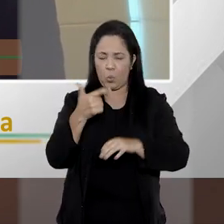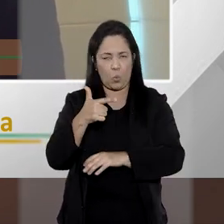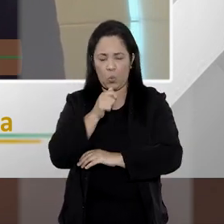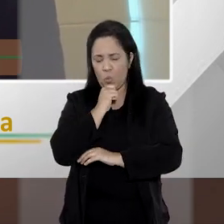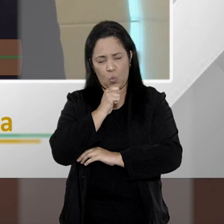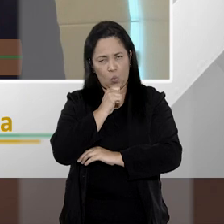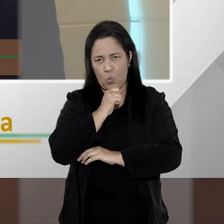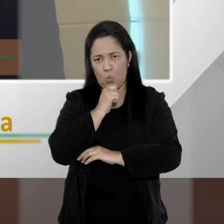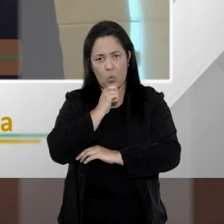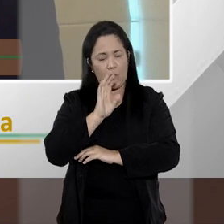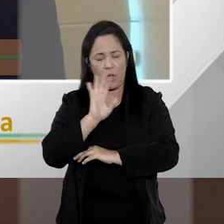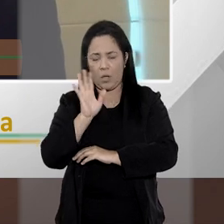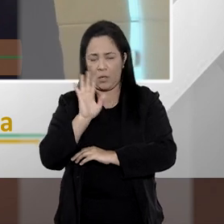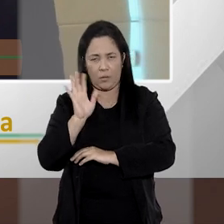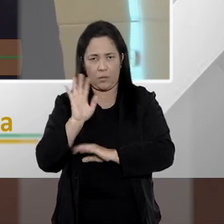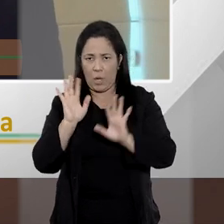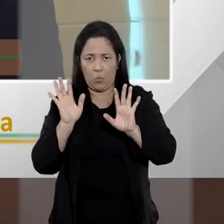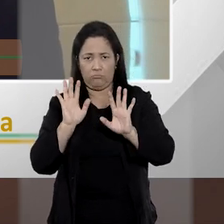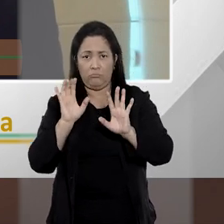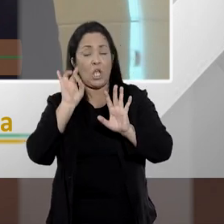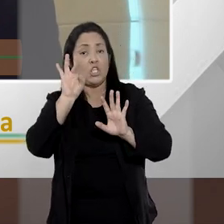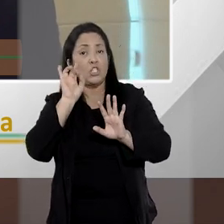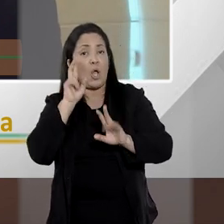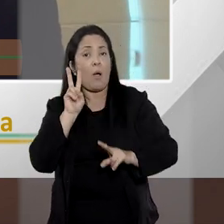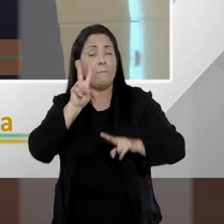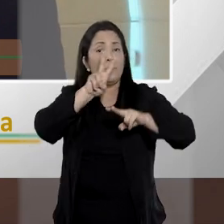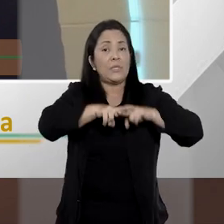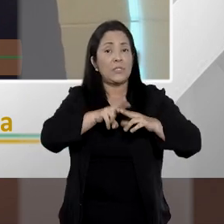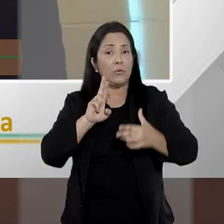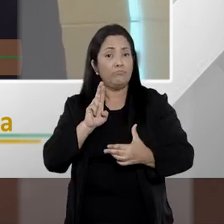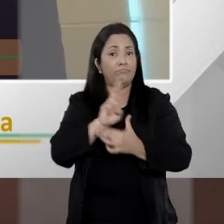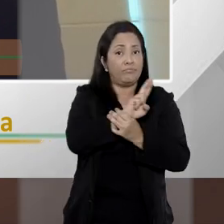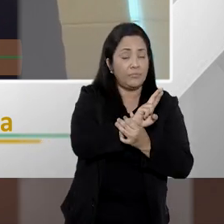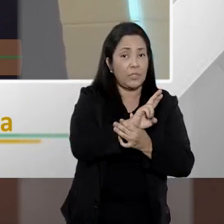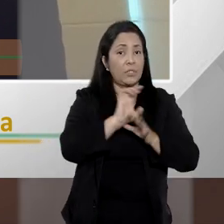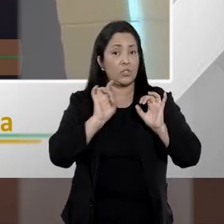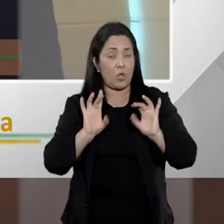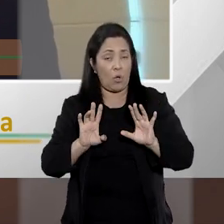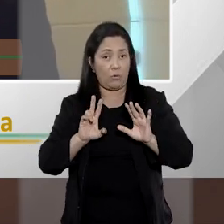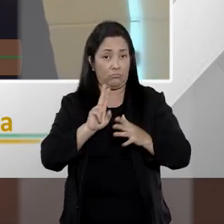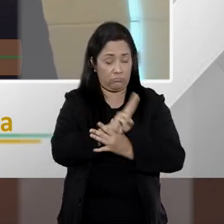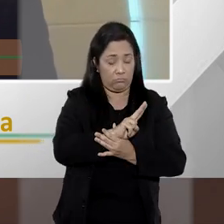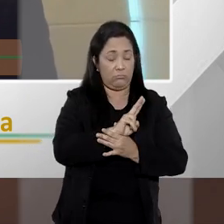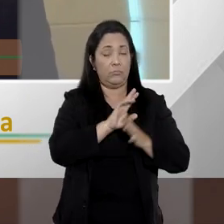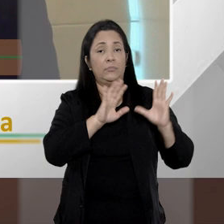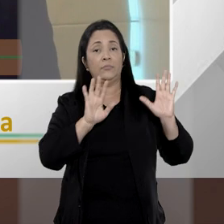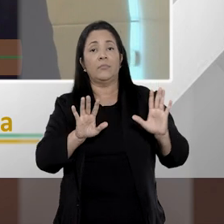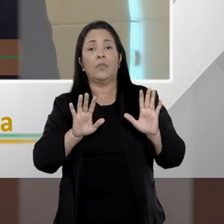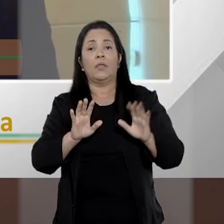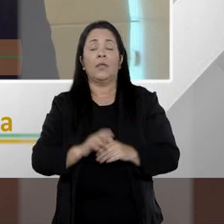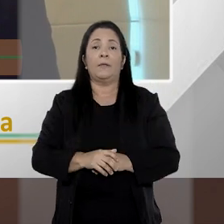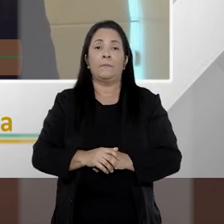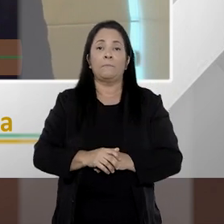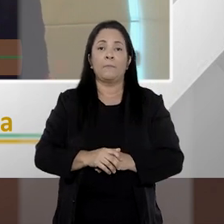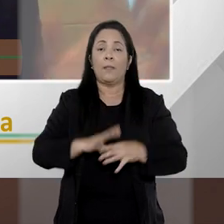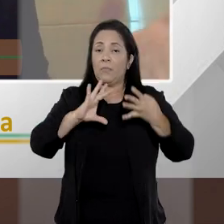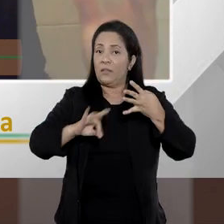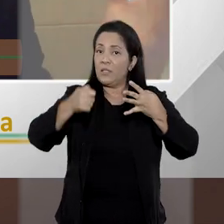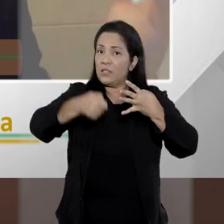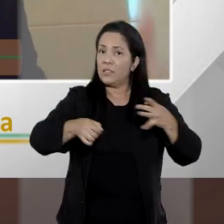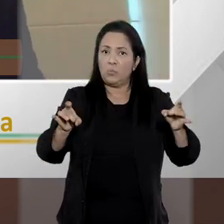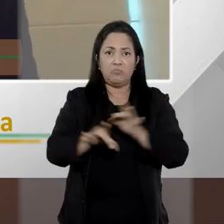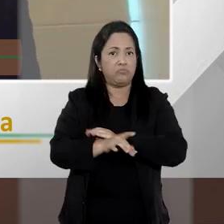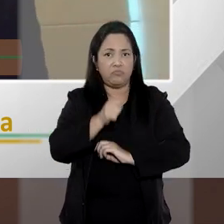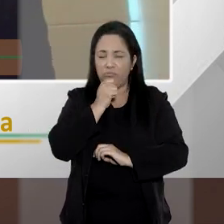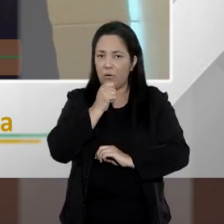né, atinentes à própria presunção de inocência, que só deixa de vigorar em virtude de uma condenação transitada. Decisões,